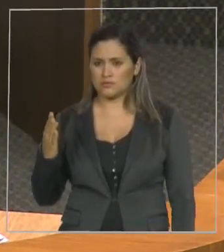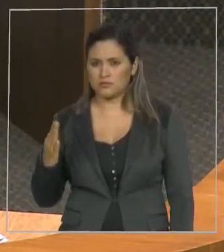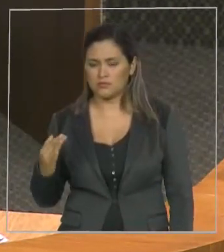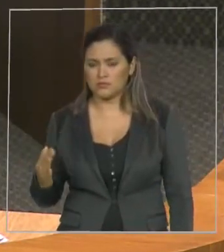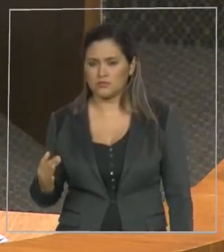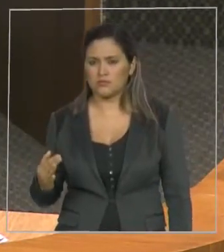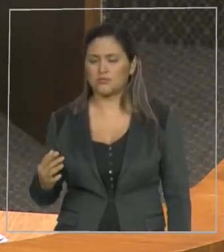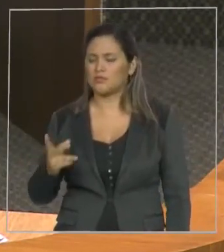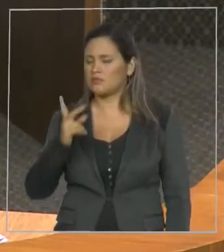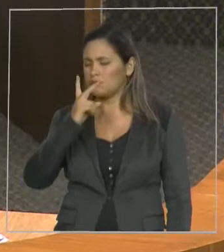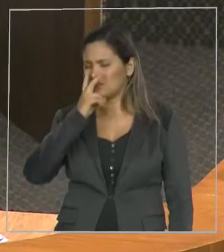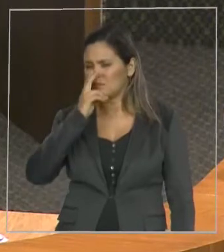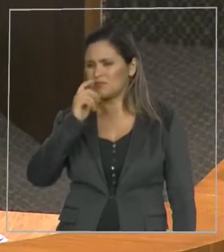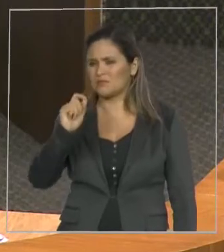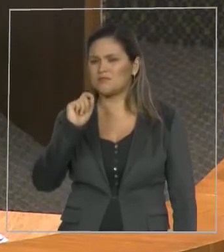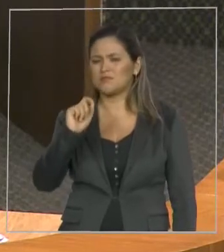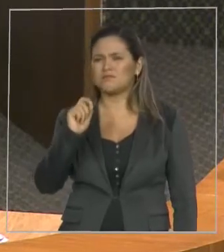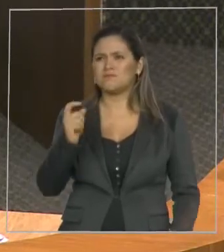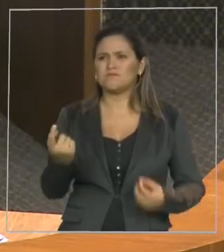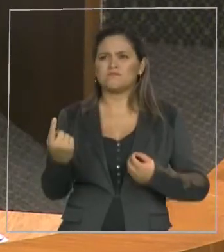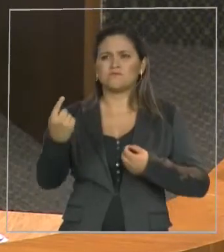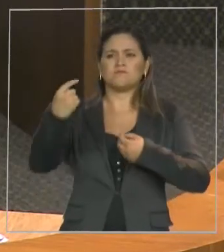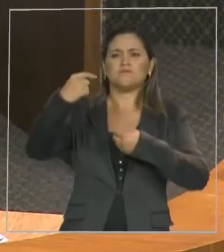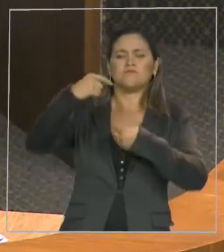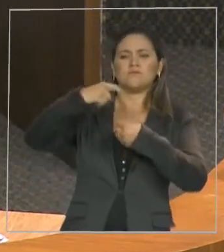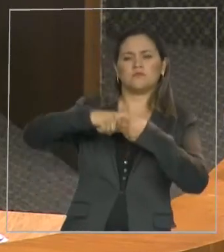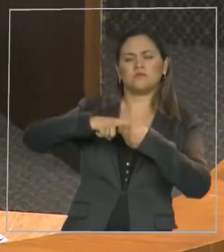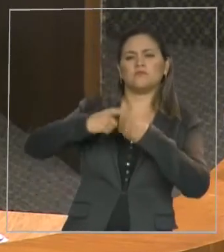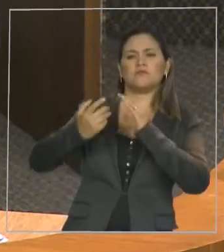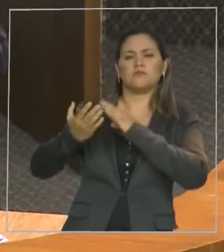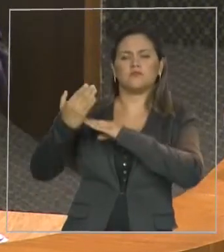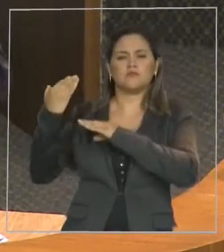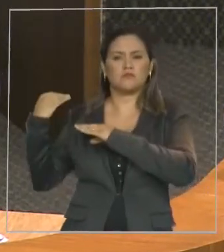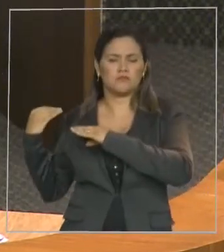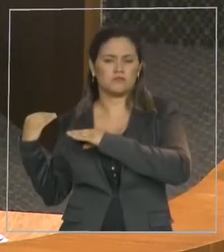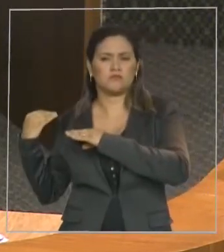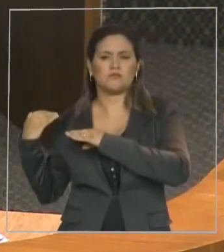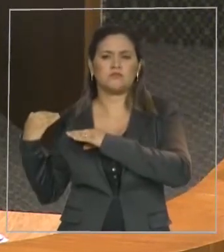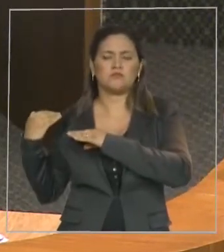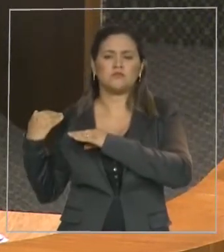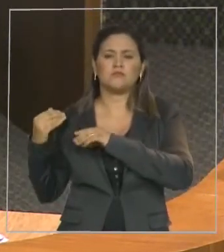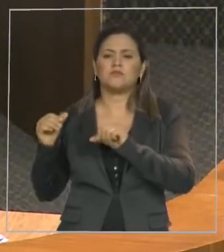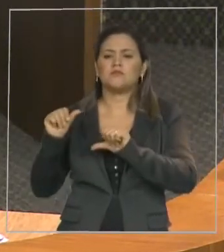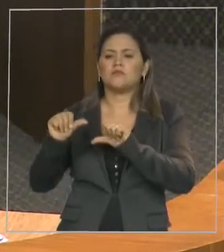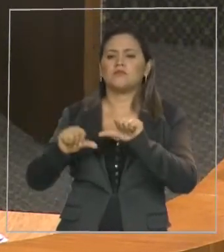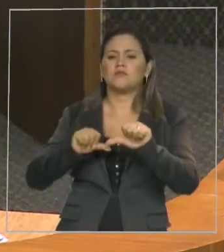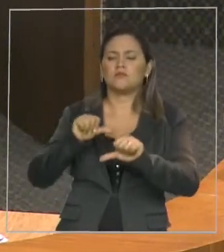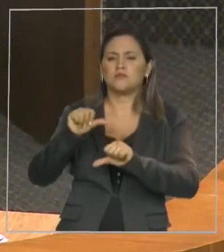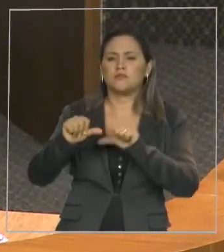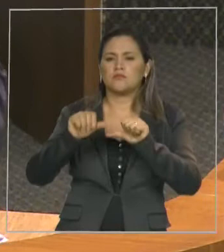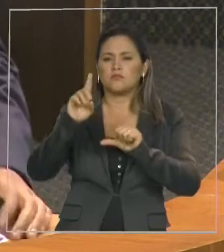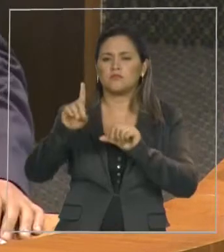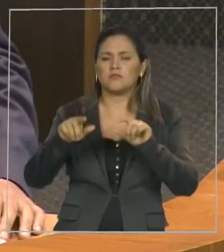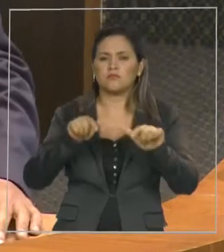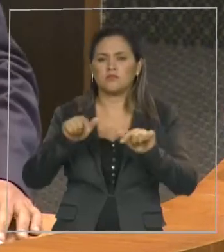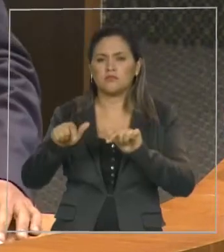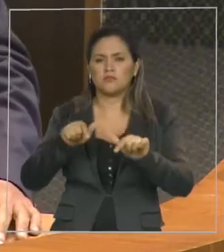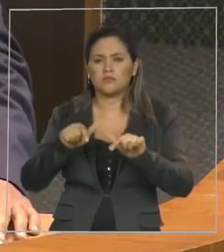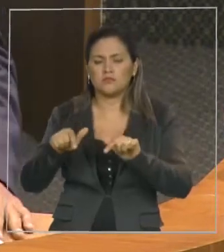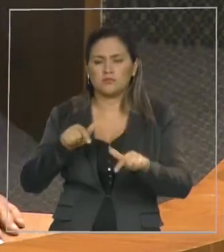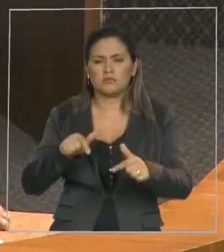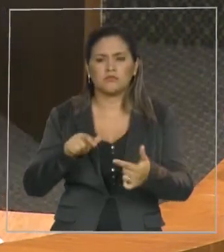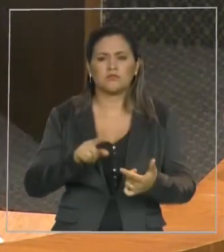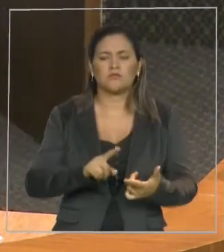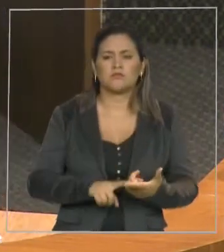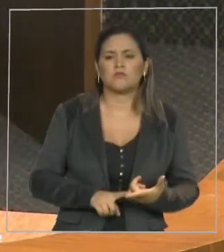retrocesso, é a agenda da reforma trabalhista, é a agenda da terceirização, é a agenda